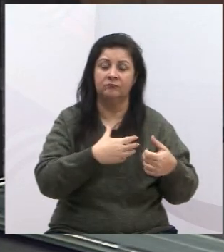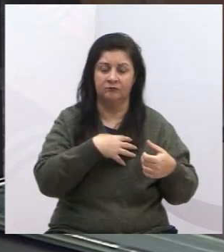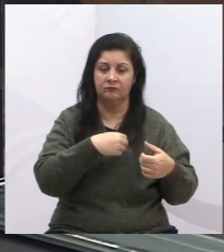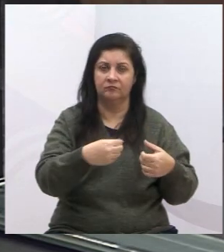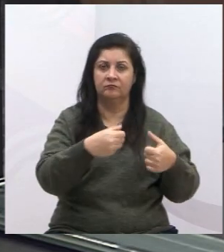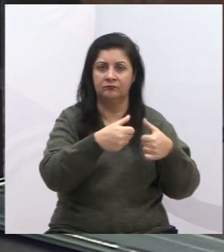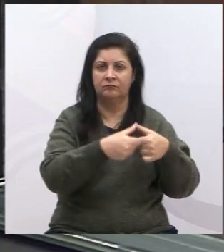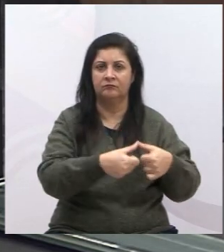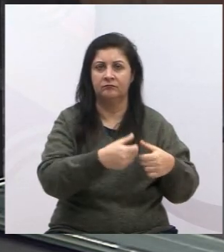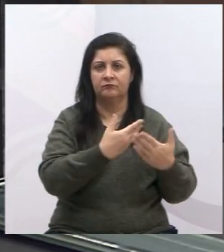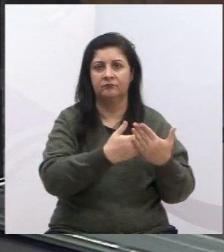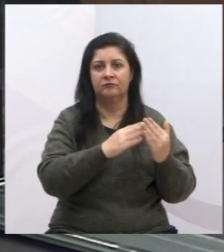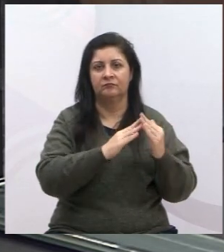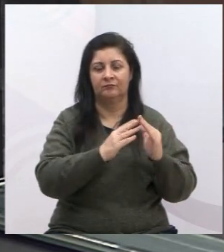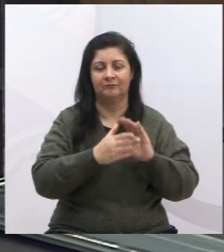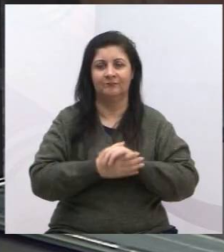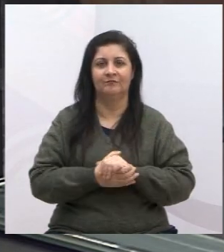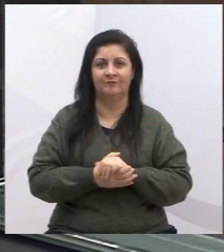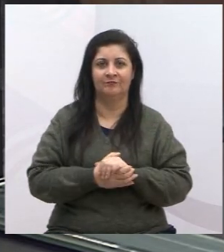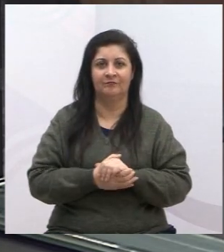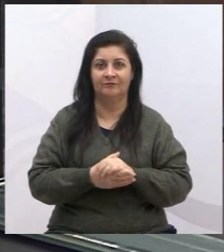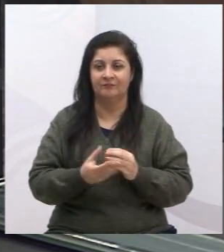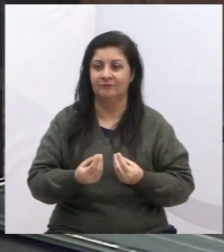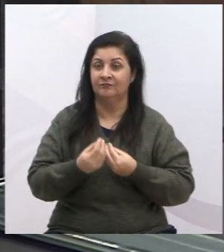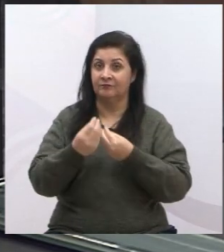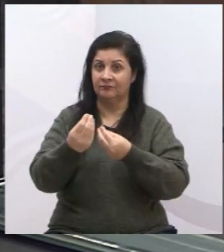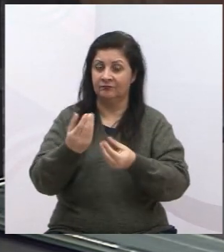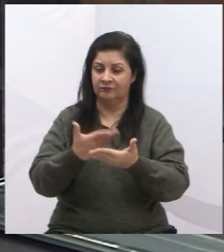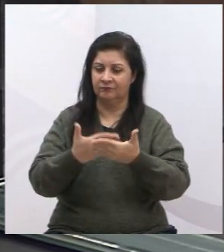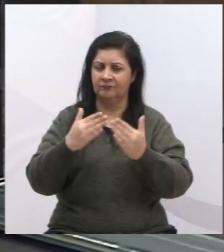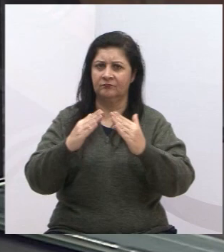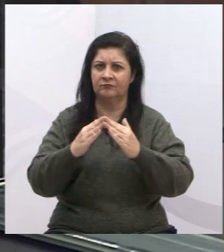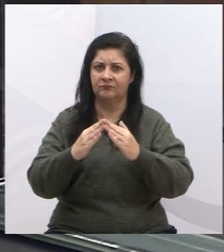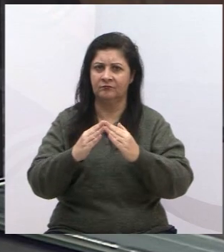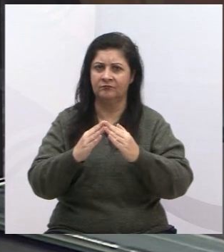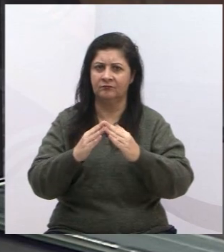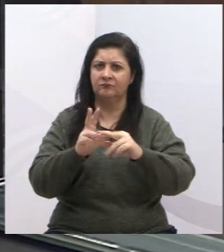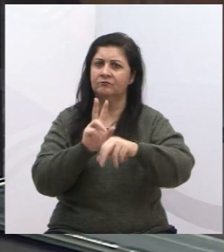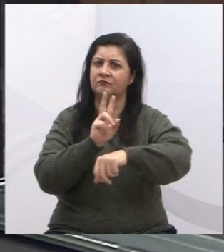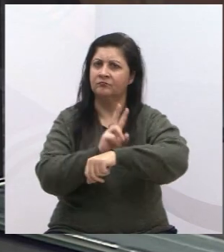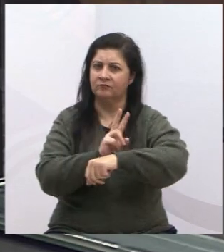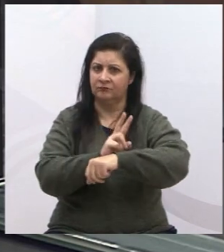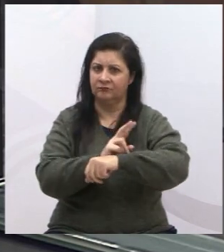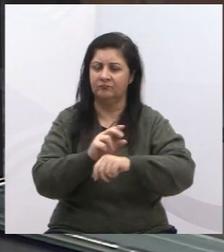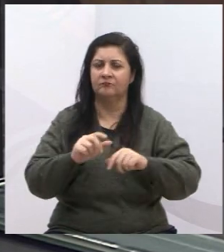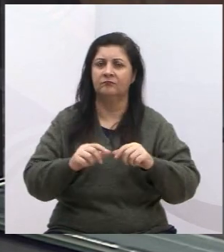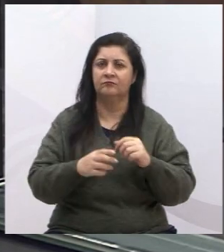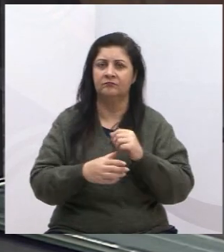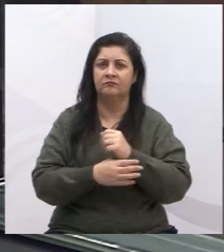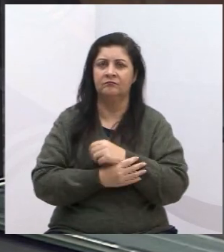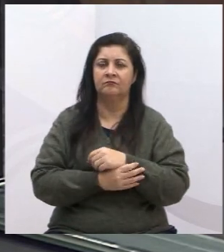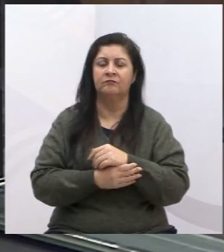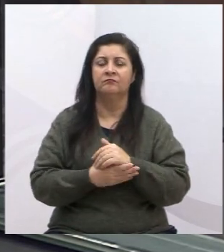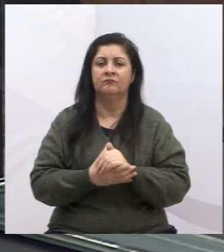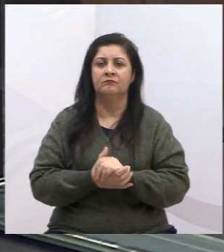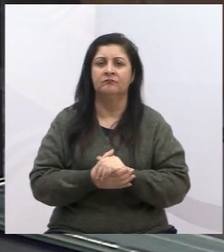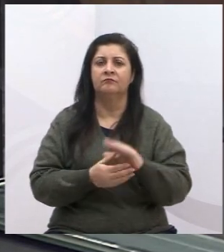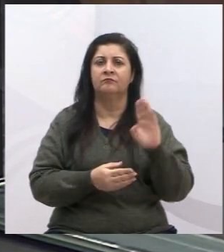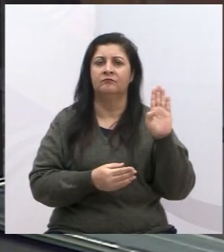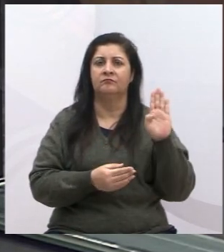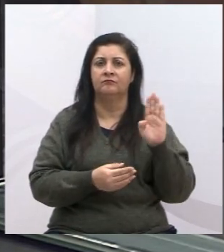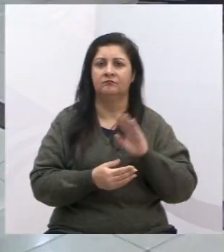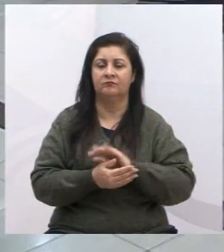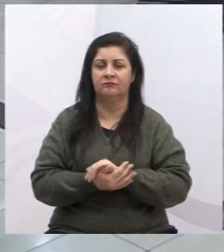nós temos aí entregues creches com segurança e com muita qualidade. Senhor presidente, quero